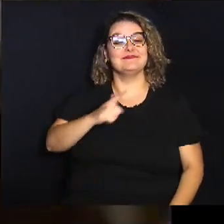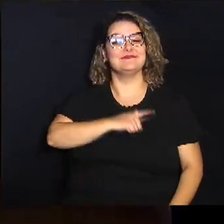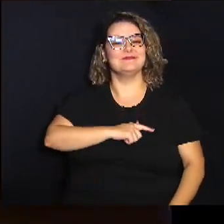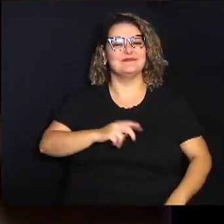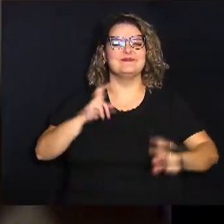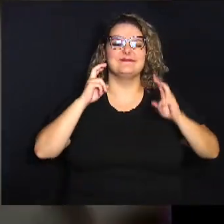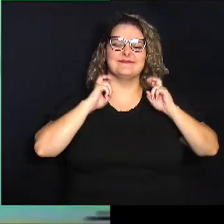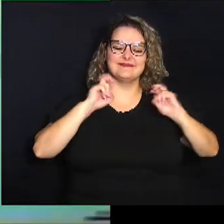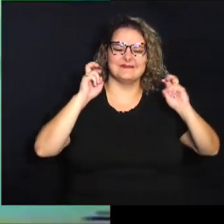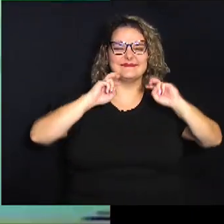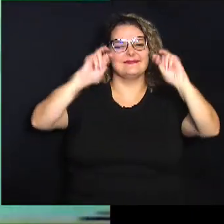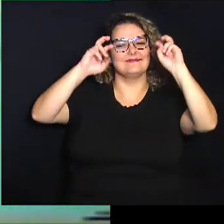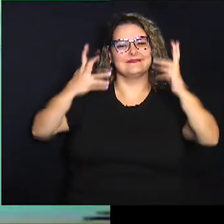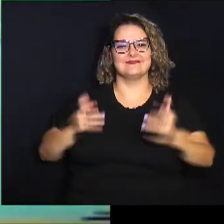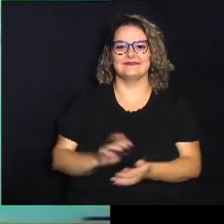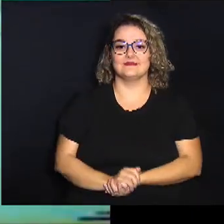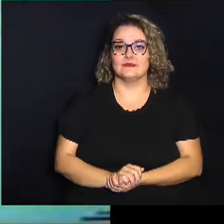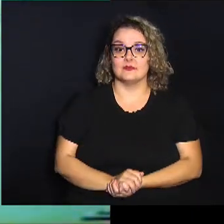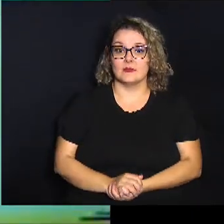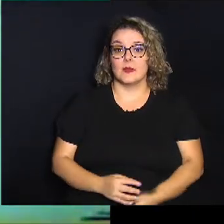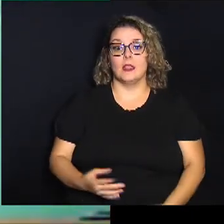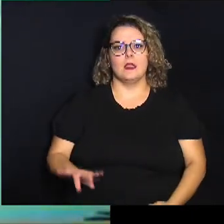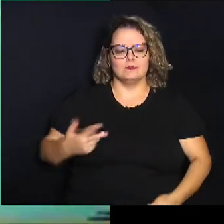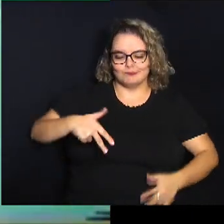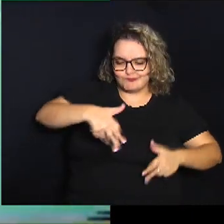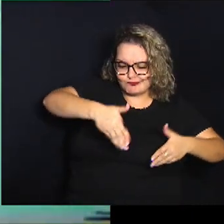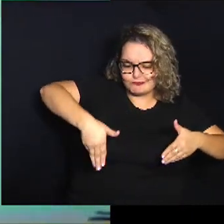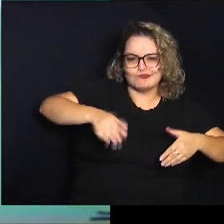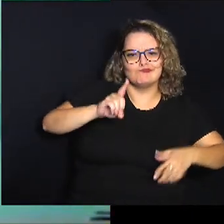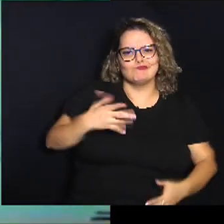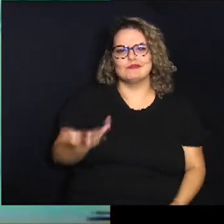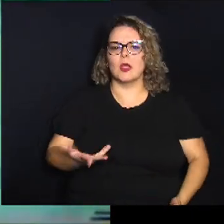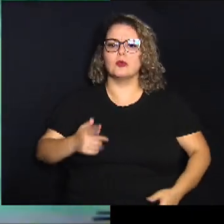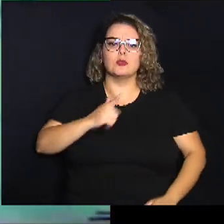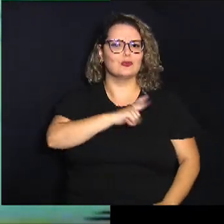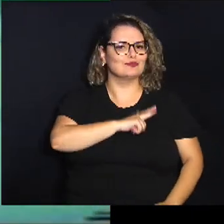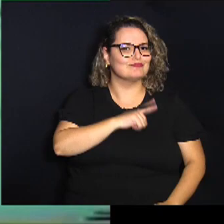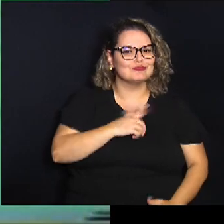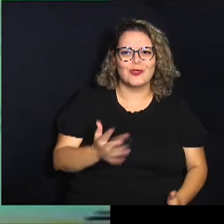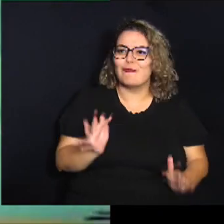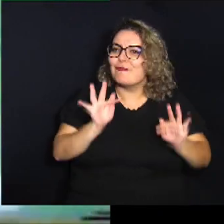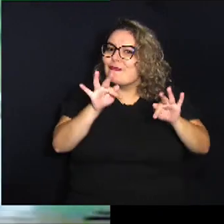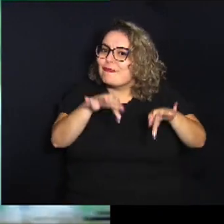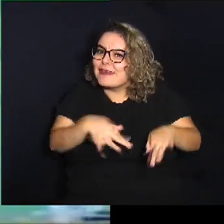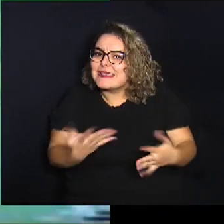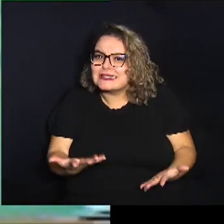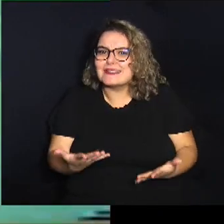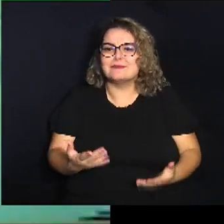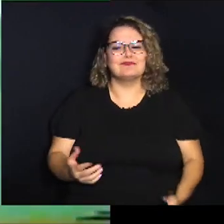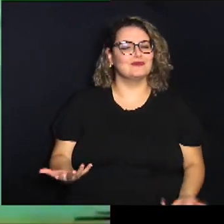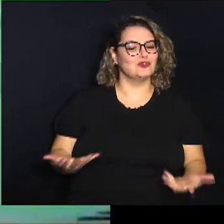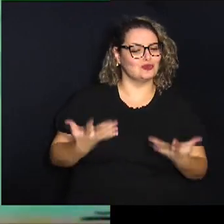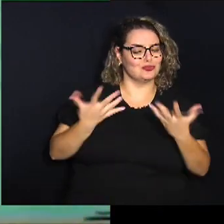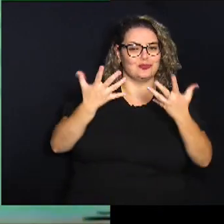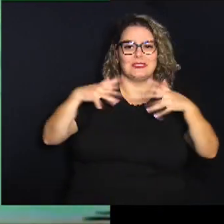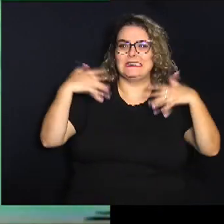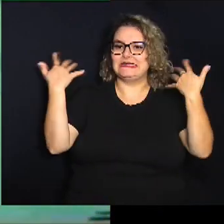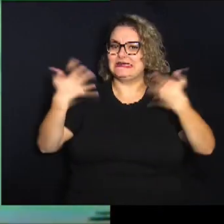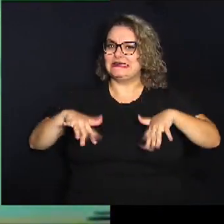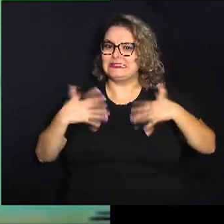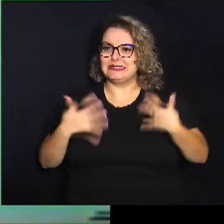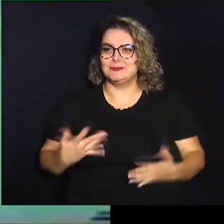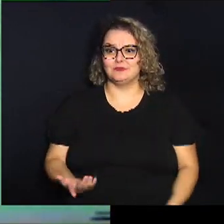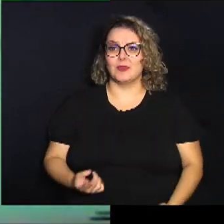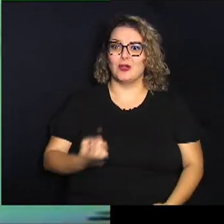careca volta pela direita favorável ao time do Guarani no final desta festa empolgante que vive o brinco de ouro